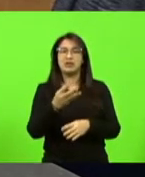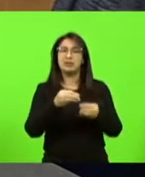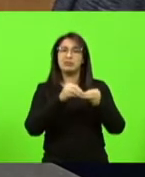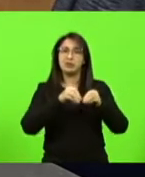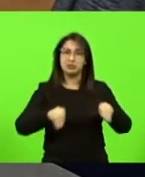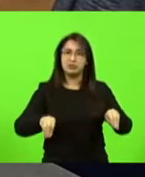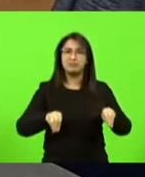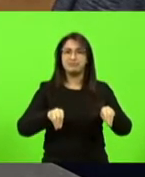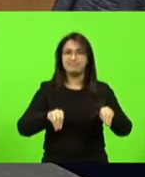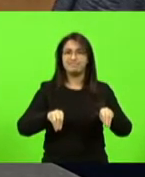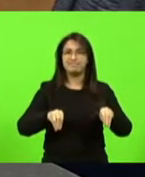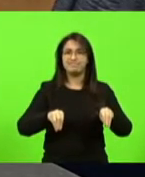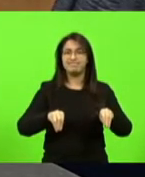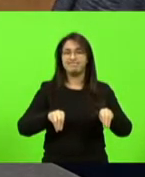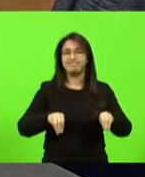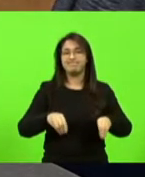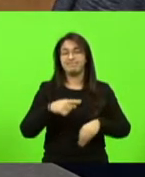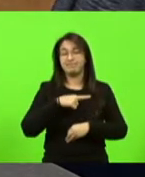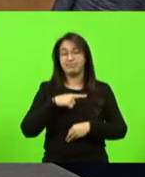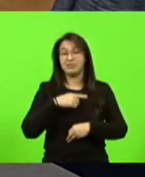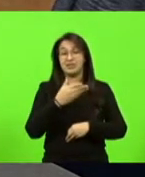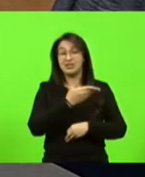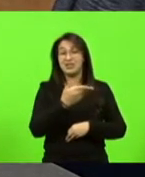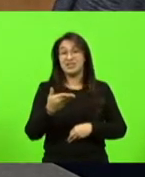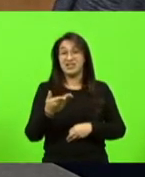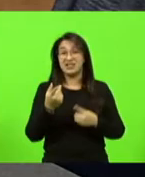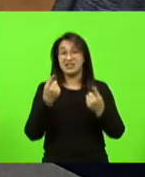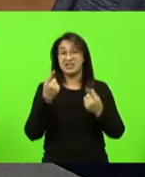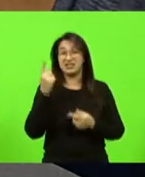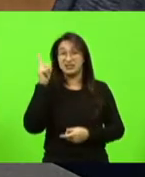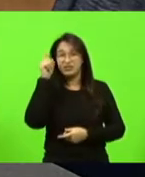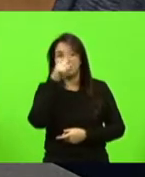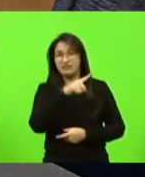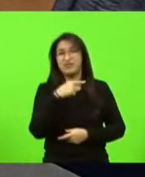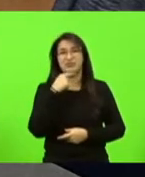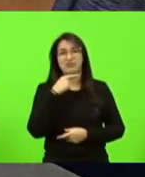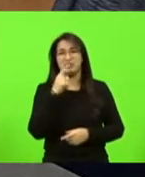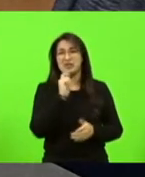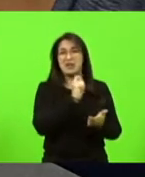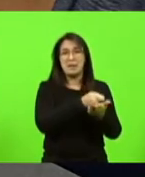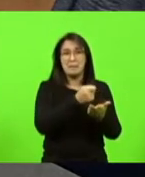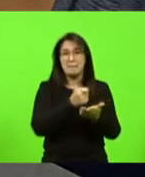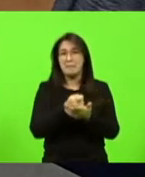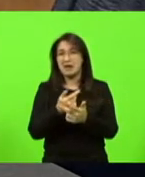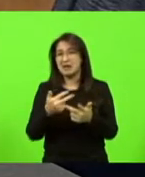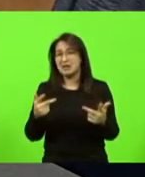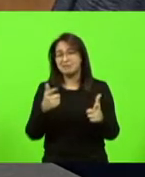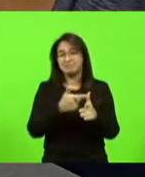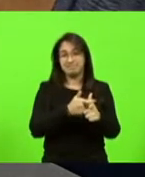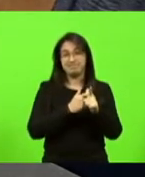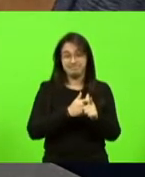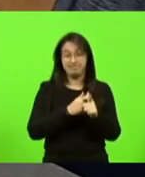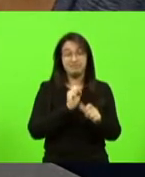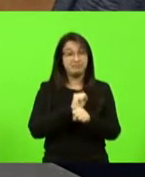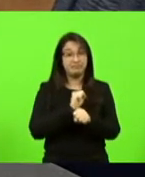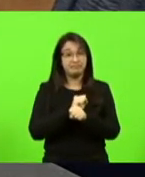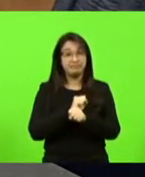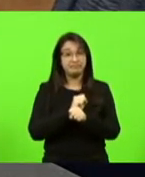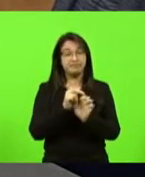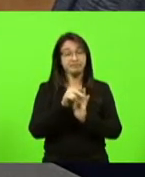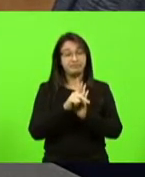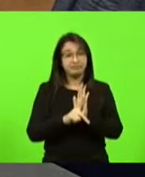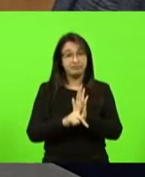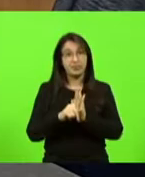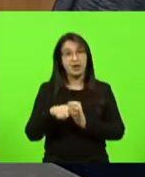crise, entraram em dificuldade de pagamento de débitos e estão aguardando esse projeto. Portanto, é importante para